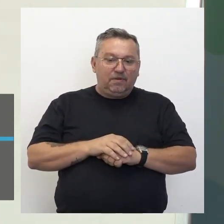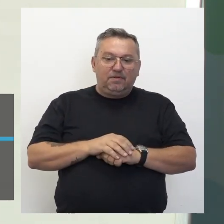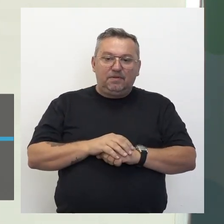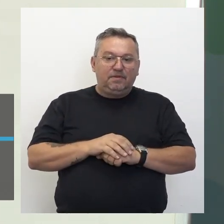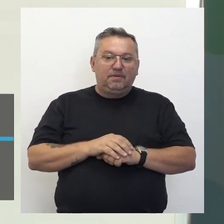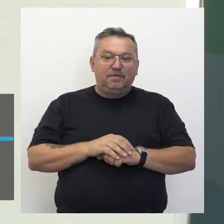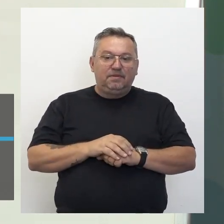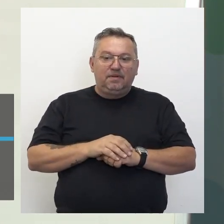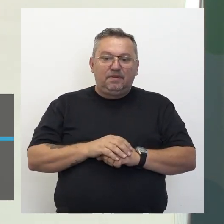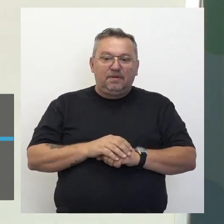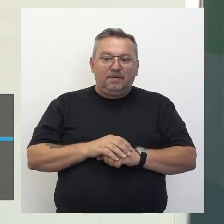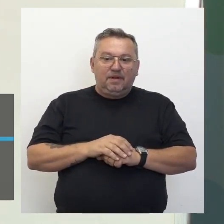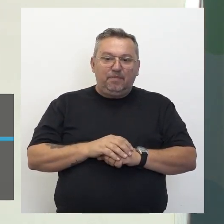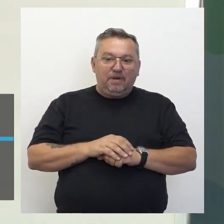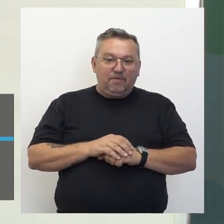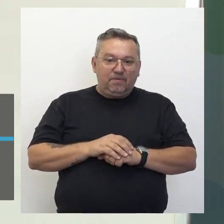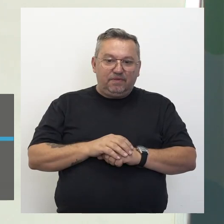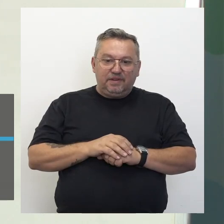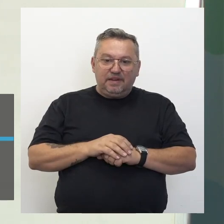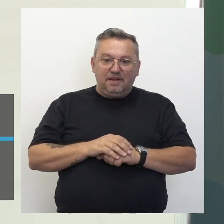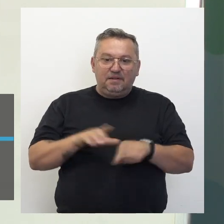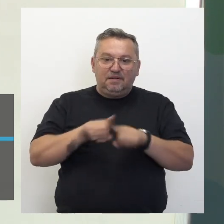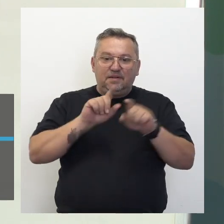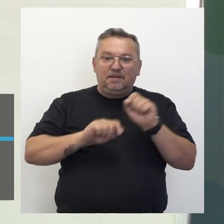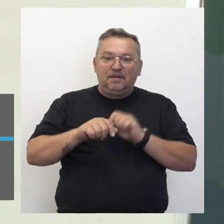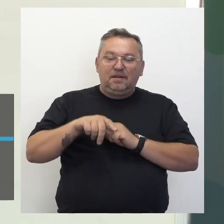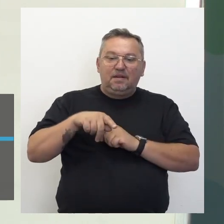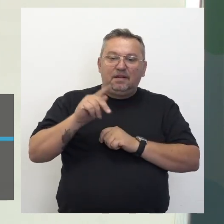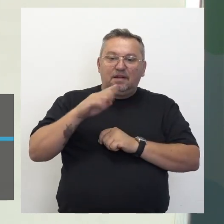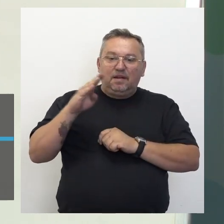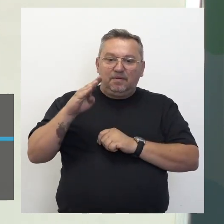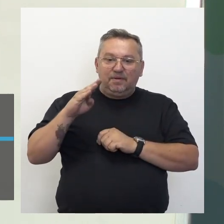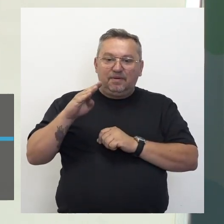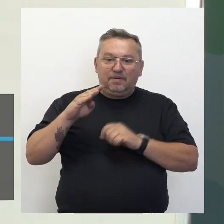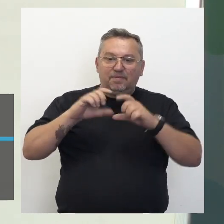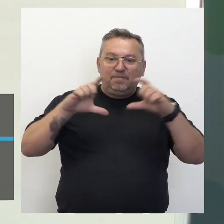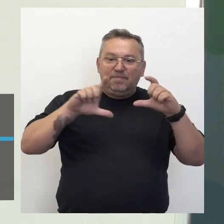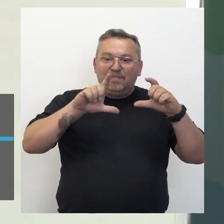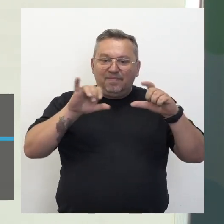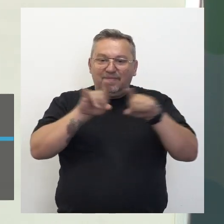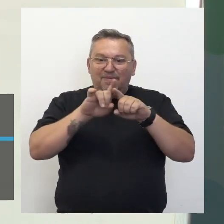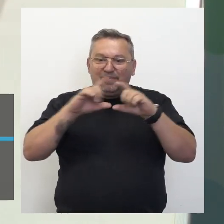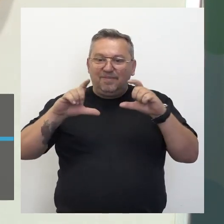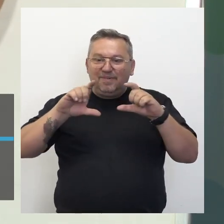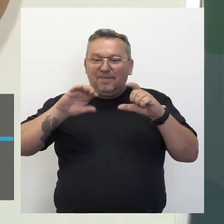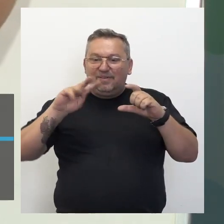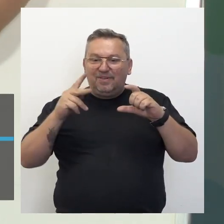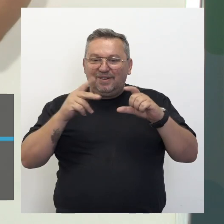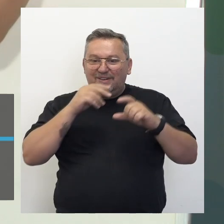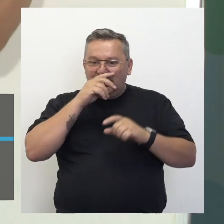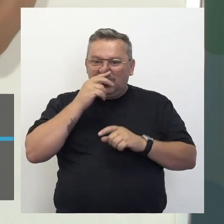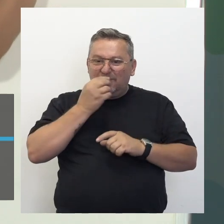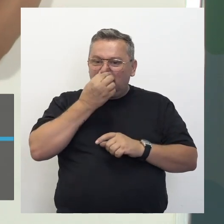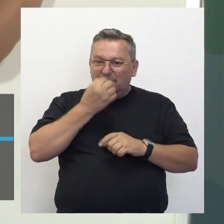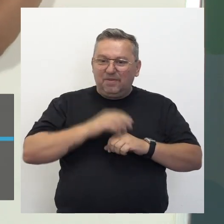Então, eu tenho aqui, ó, Kb, eu tenho, então, lítio vezes hidróxido de sódio. Qual o valor do